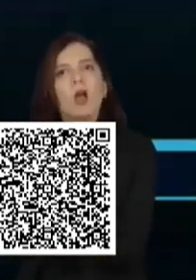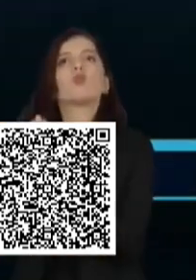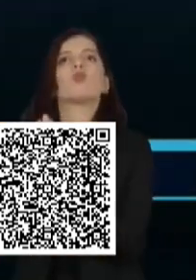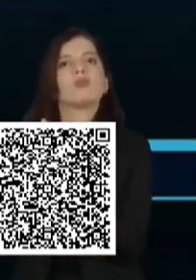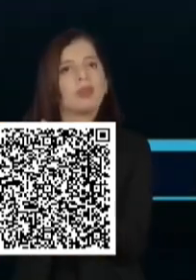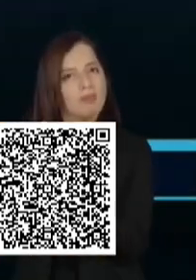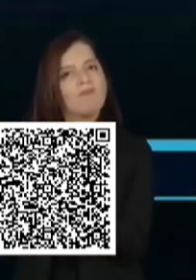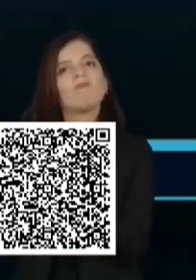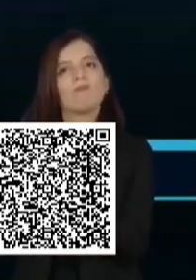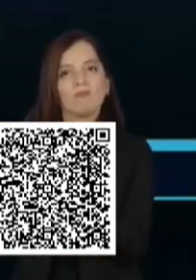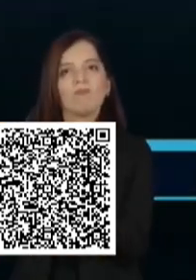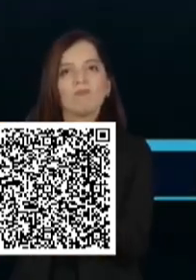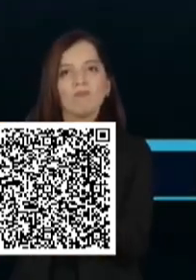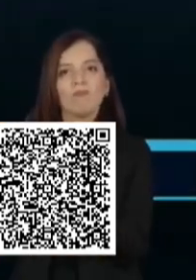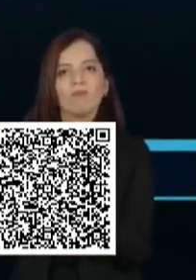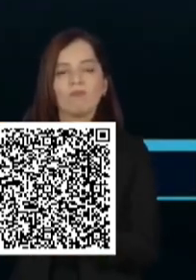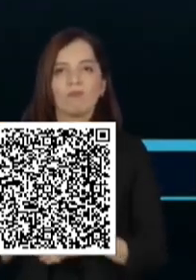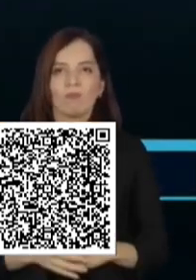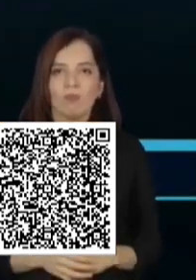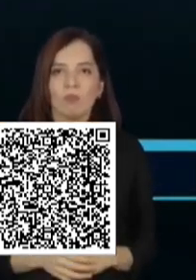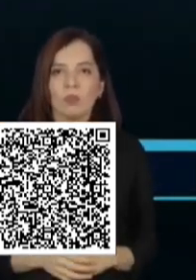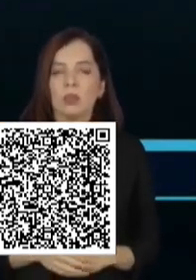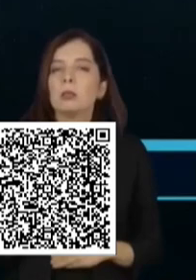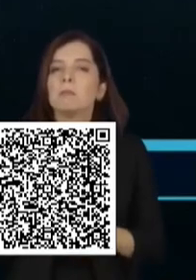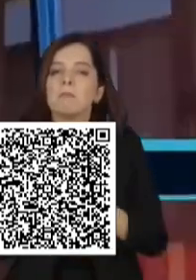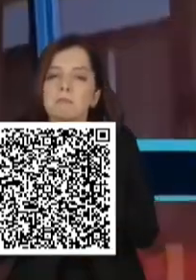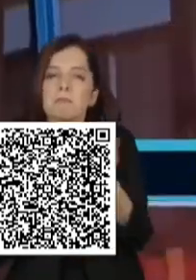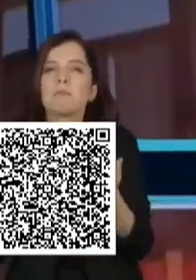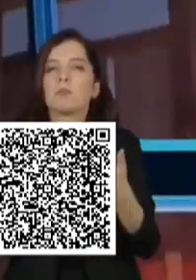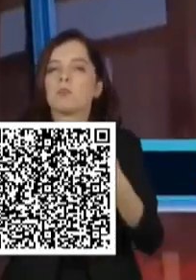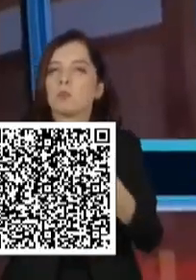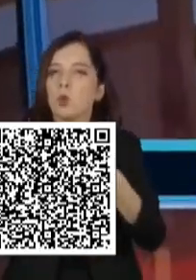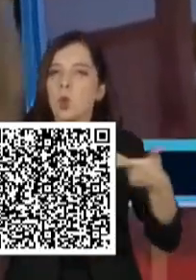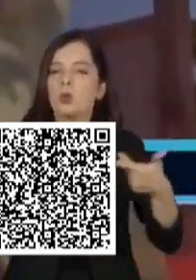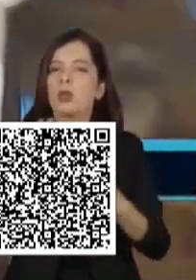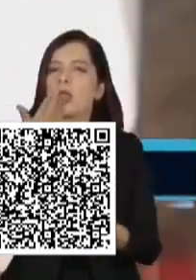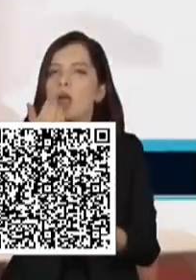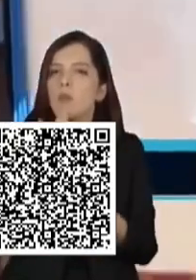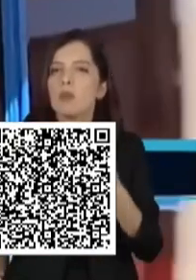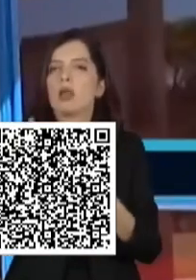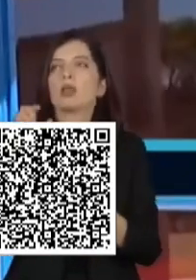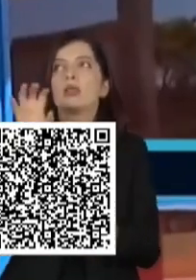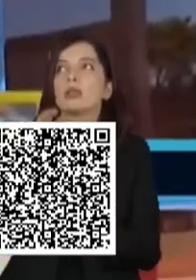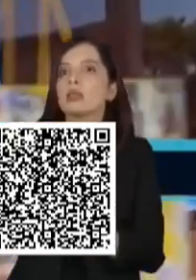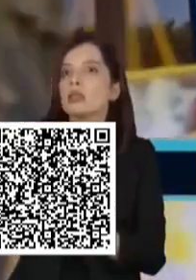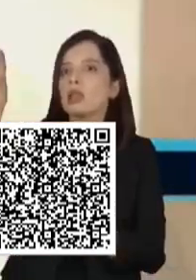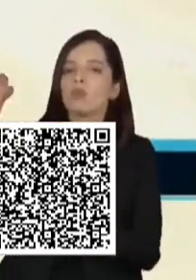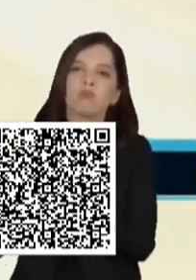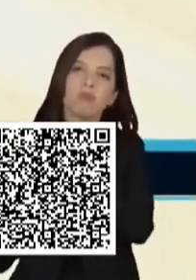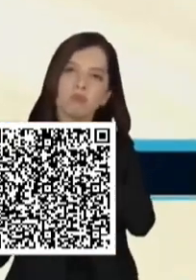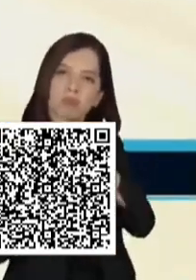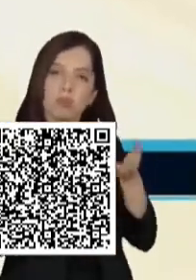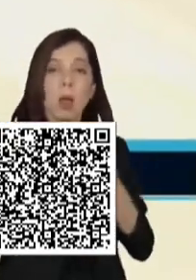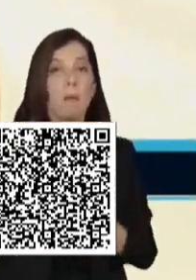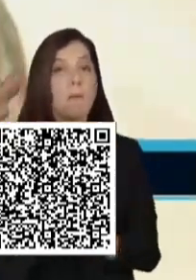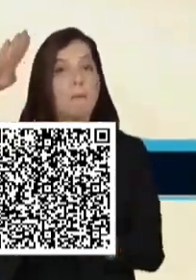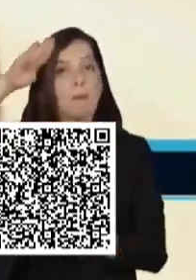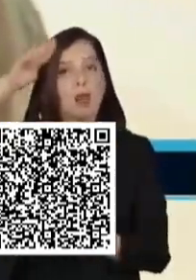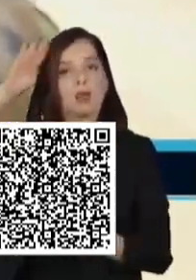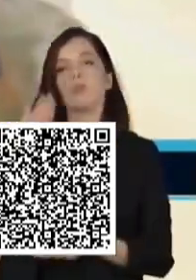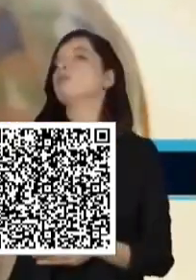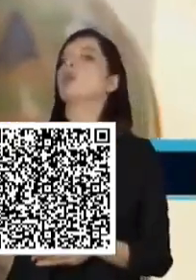que a situação também vai atingir os trabalhadores da cadeia produtiva eh e vai afetar o